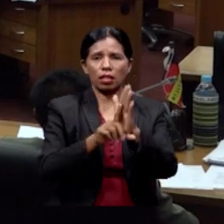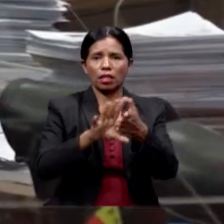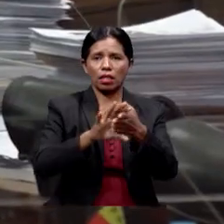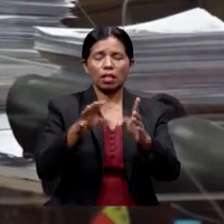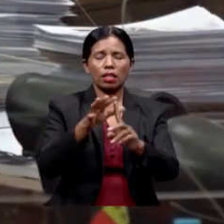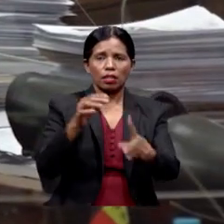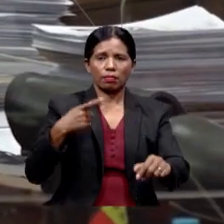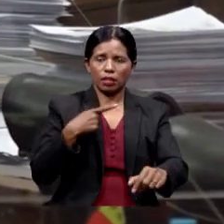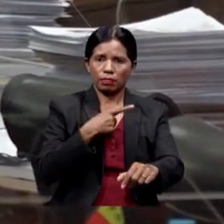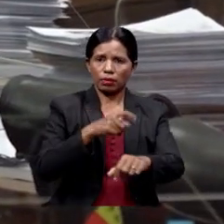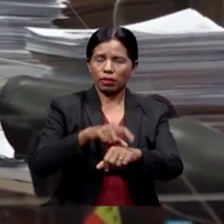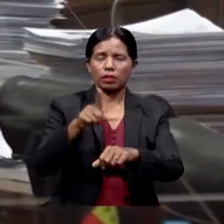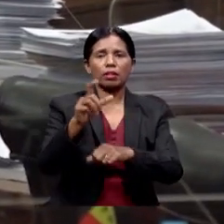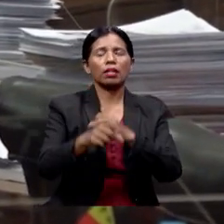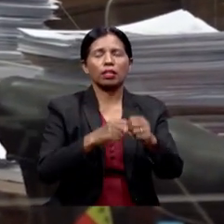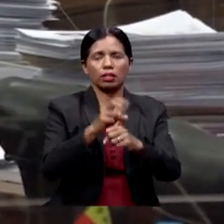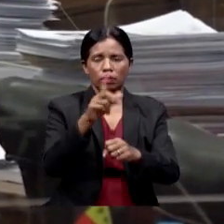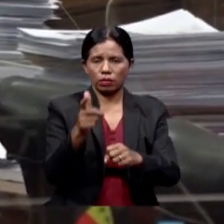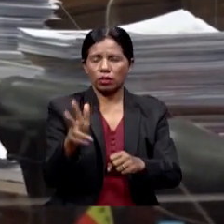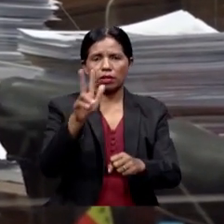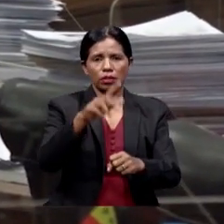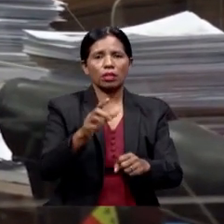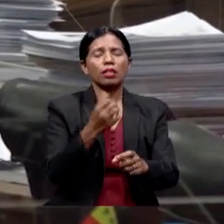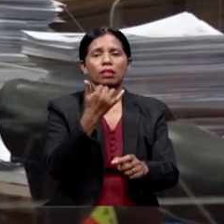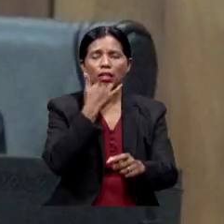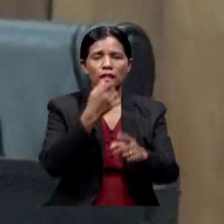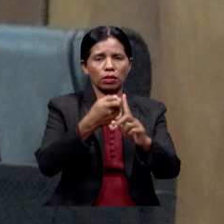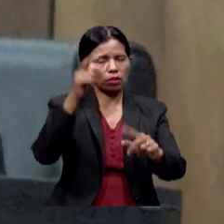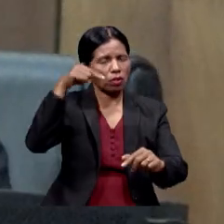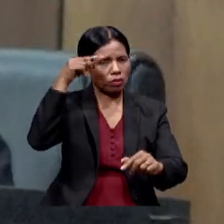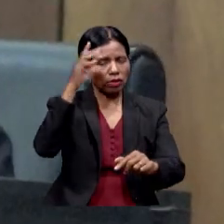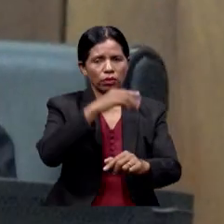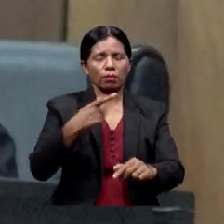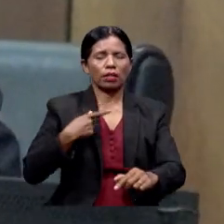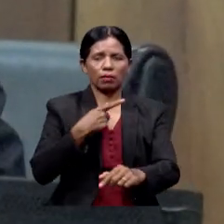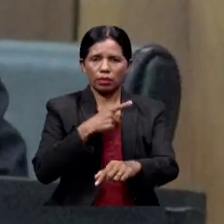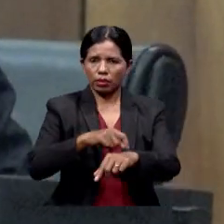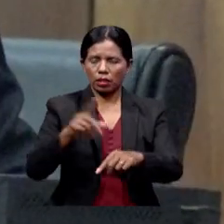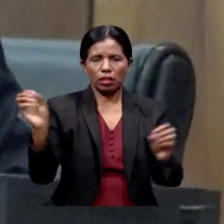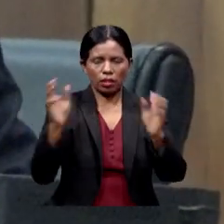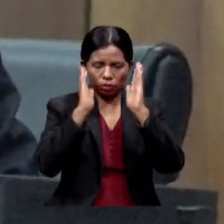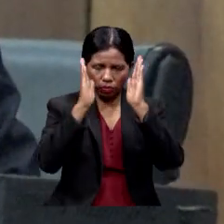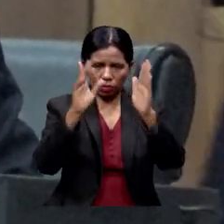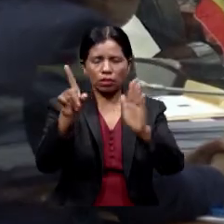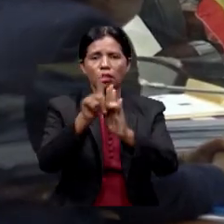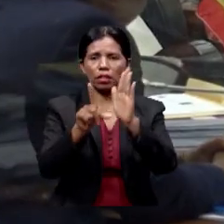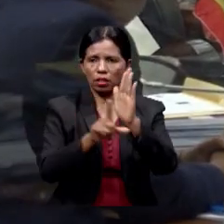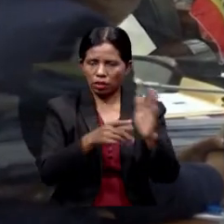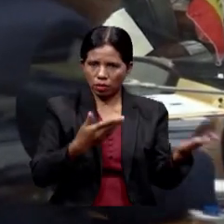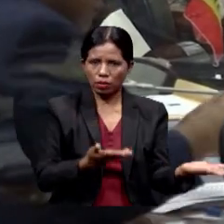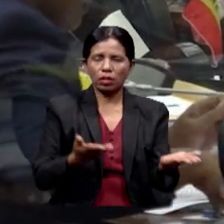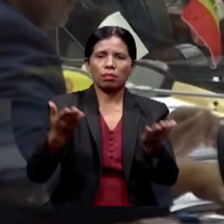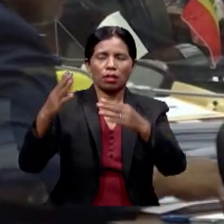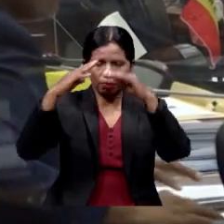rua Ruanulo Recintolo, né? Culpa russi governo no Parlamento Nacional, também la prioritiza lei, né? Rodi submete para Presidente